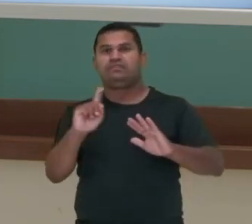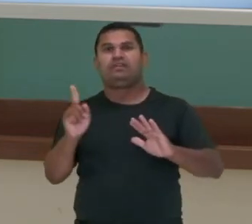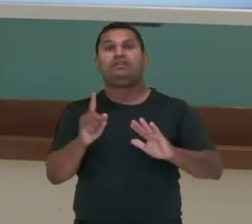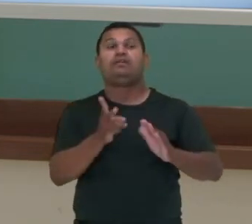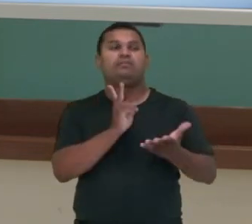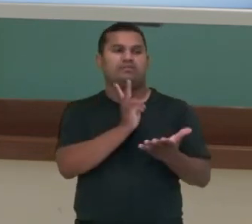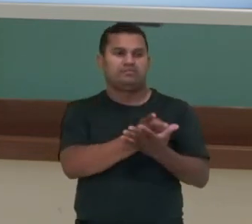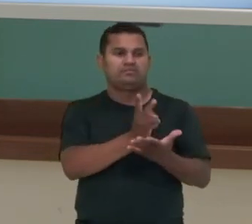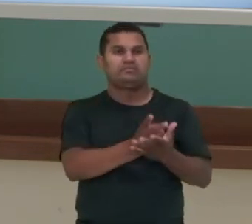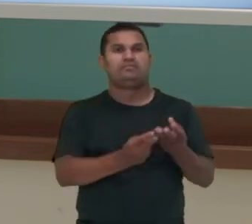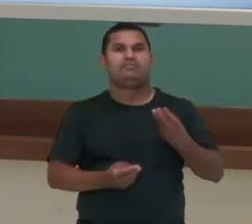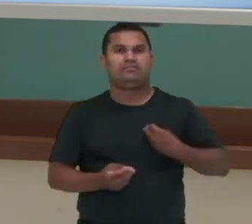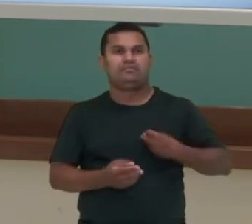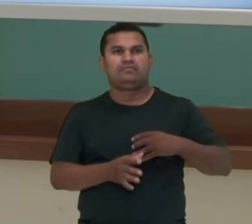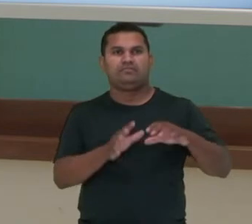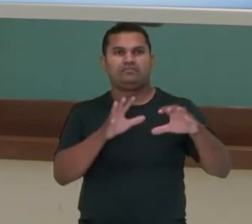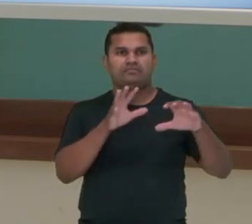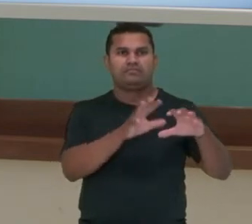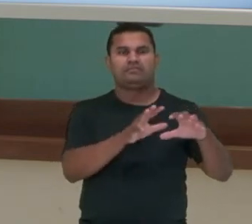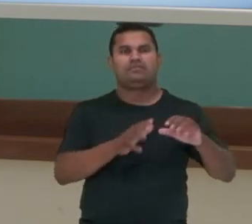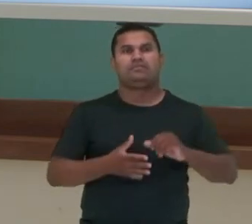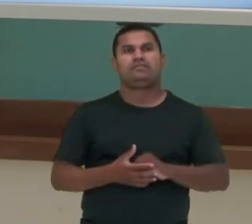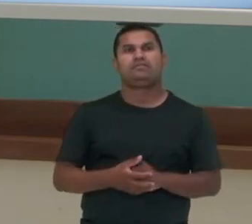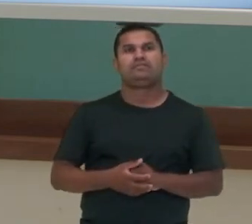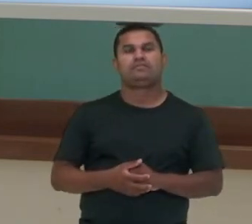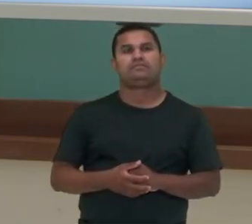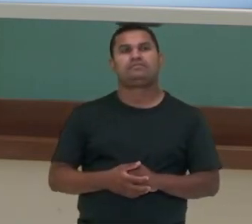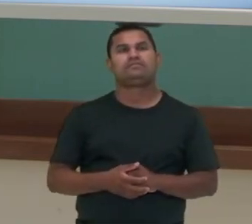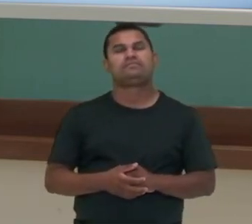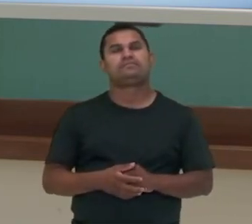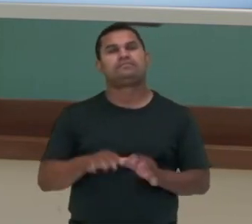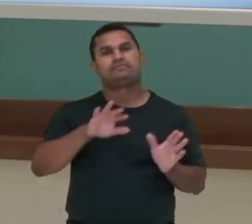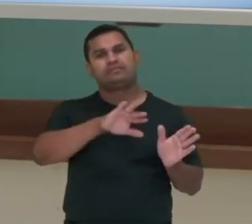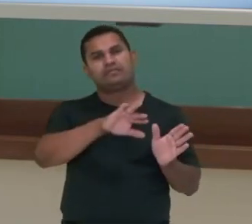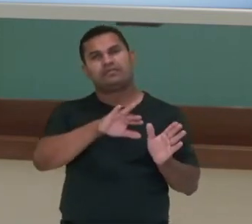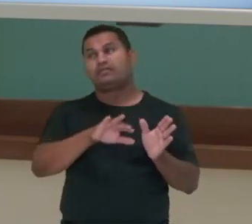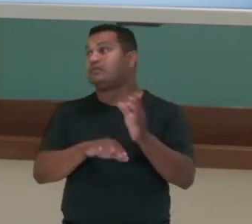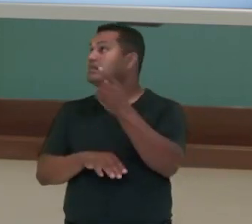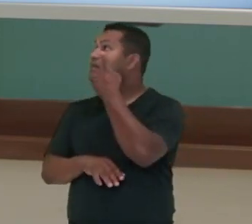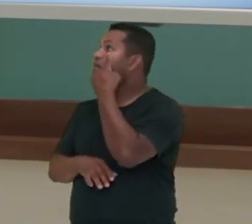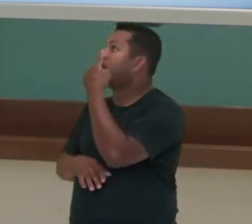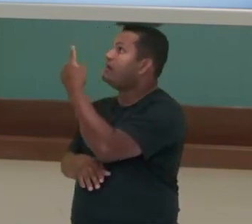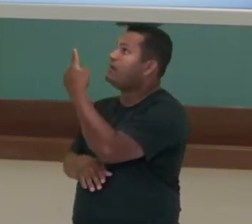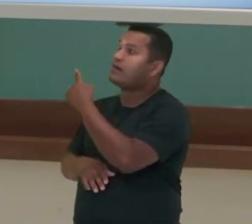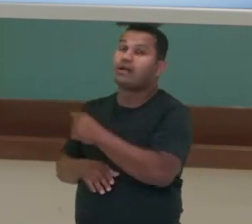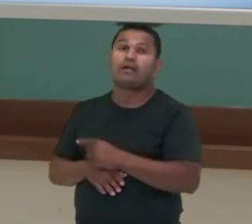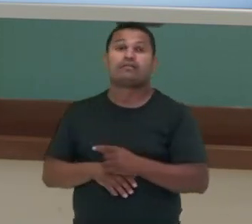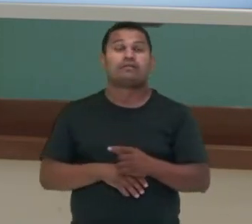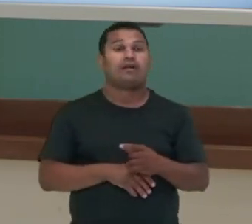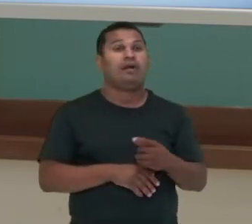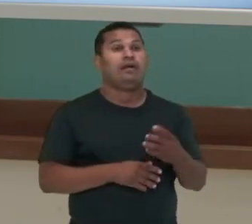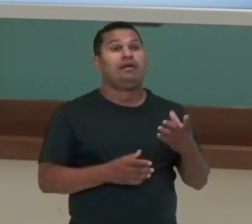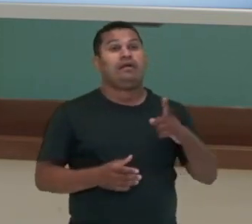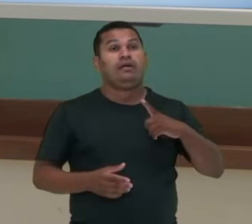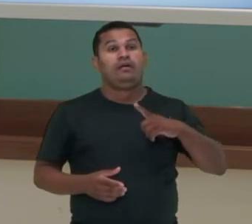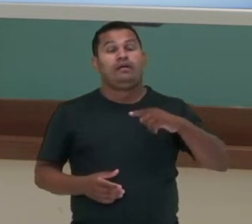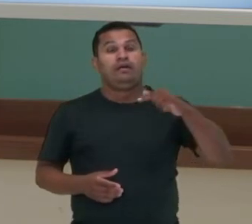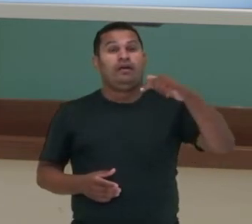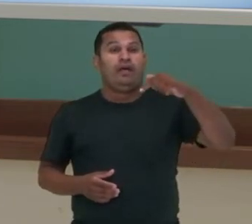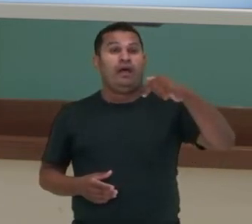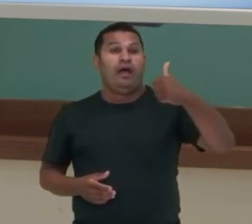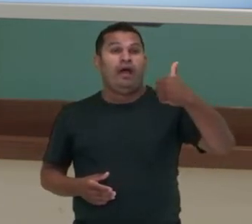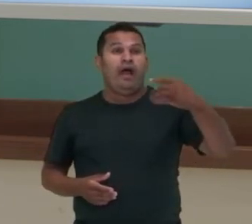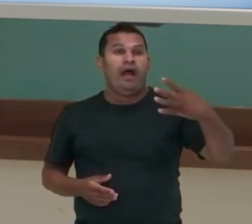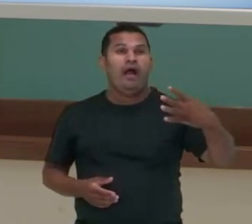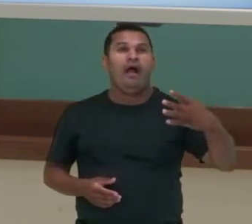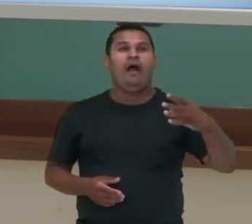essas reservas da biosfera, certo? Aqui nós temos então 714 reservas da biosfera. Então uma